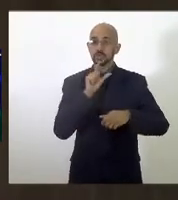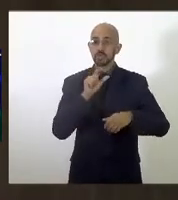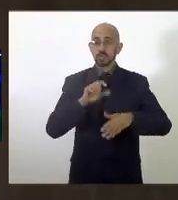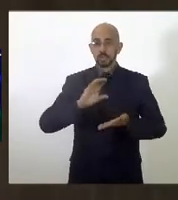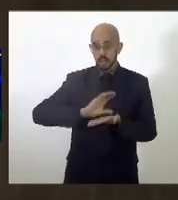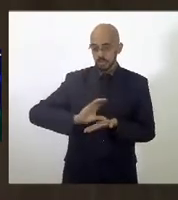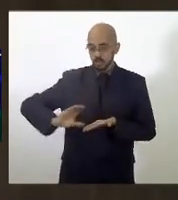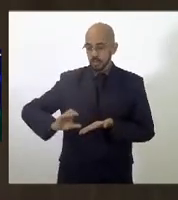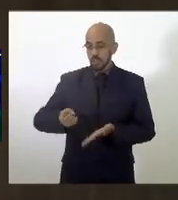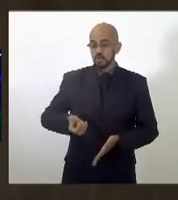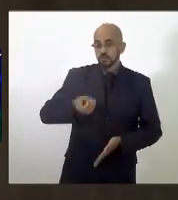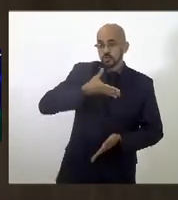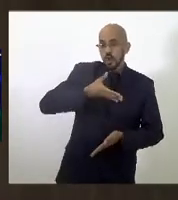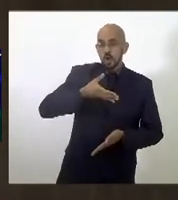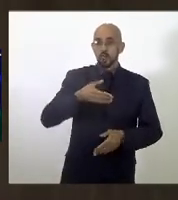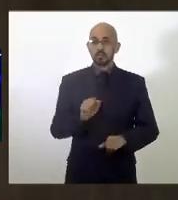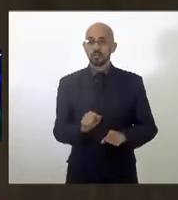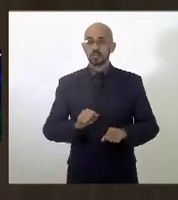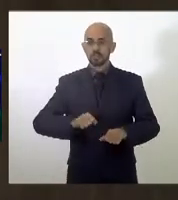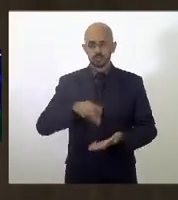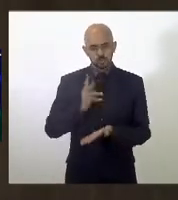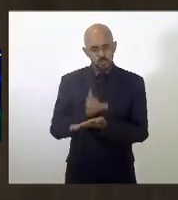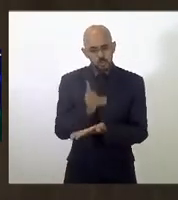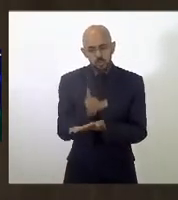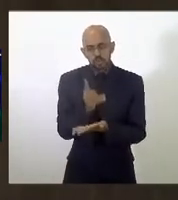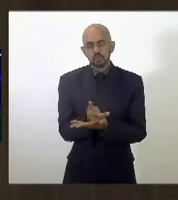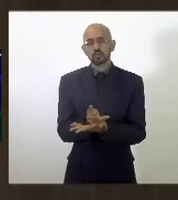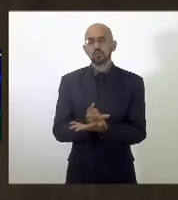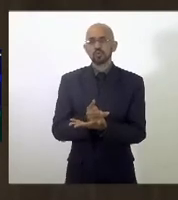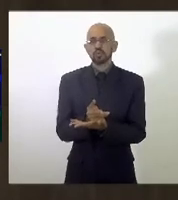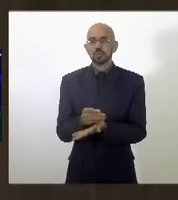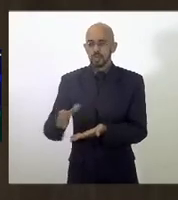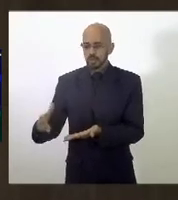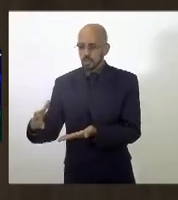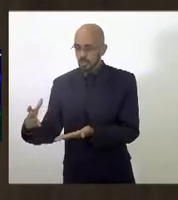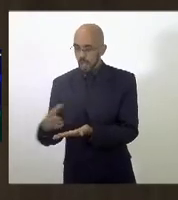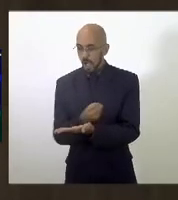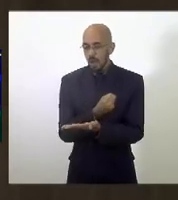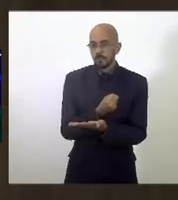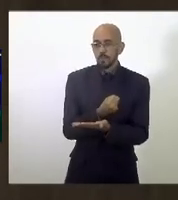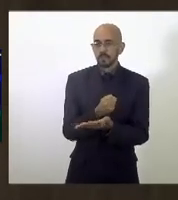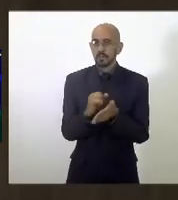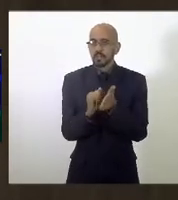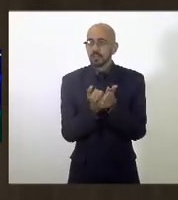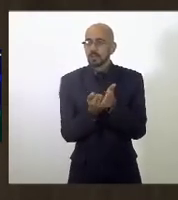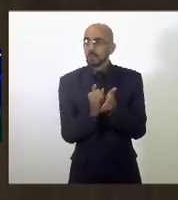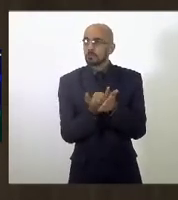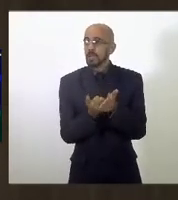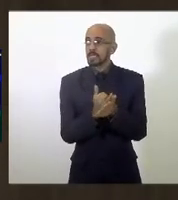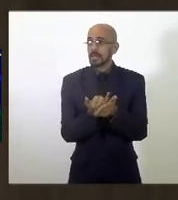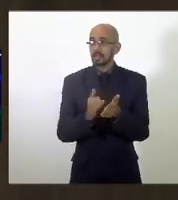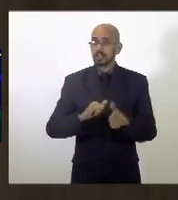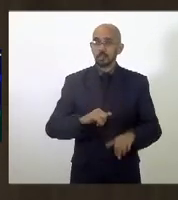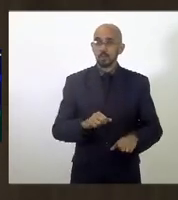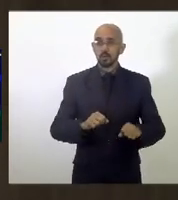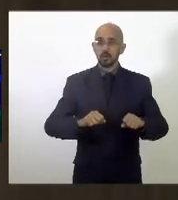novas, duradouras, que diversifiquem a arrecadação e a atividade econômica do Estado. E